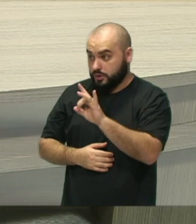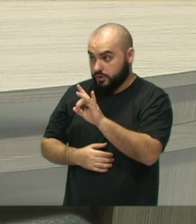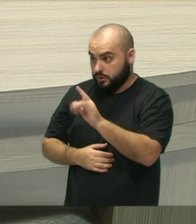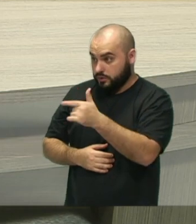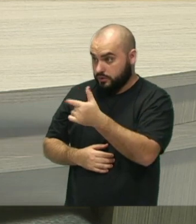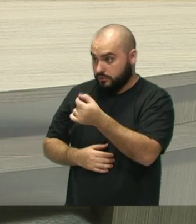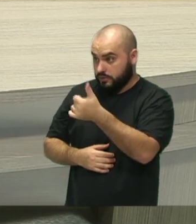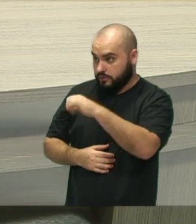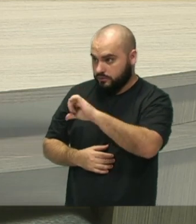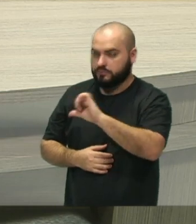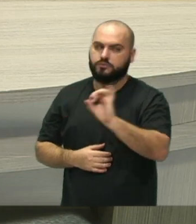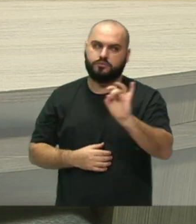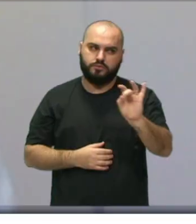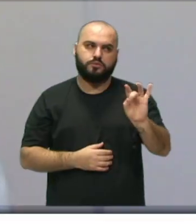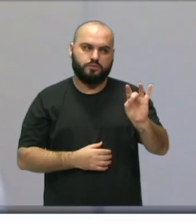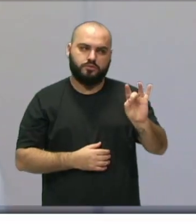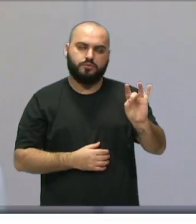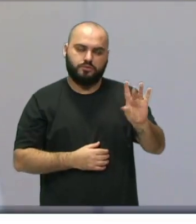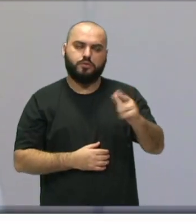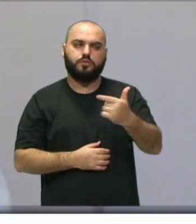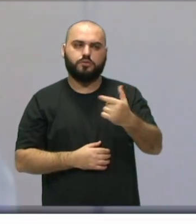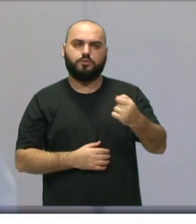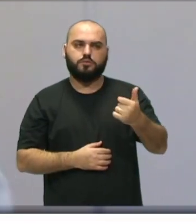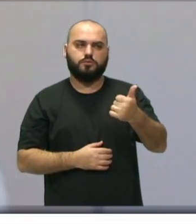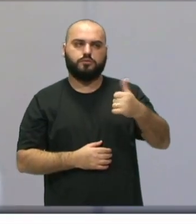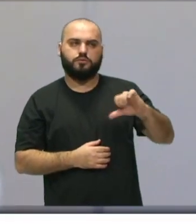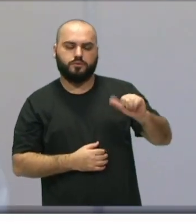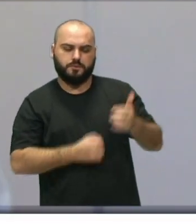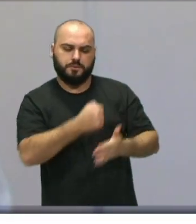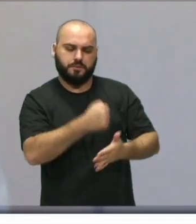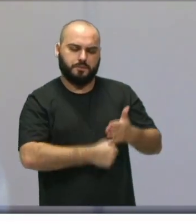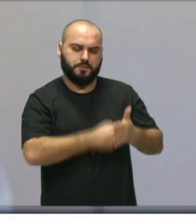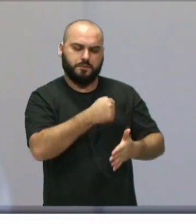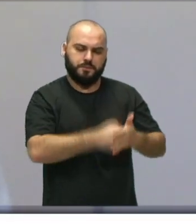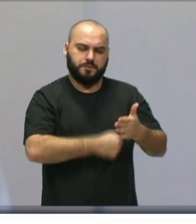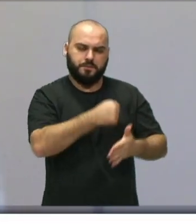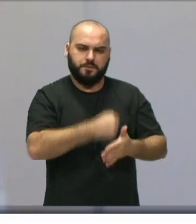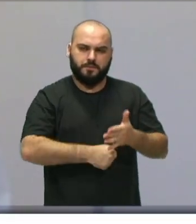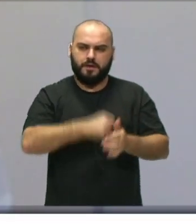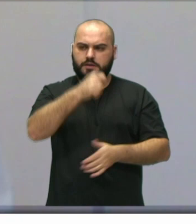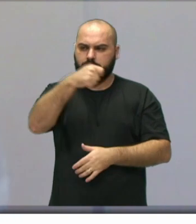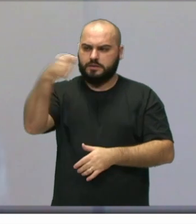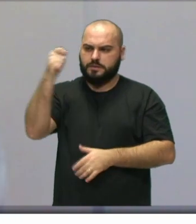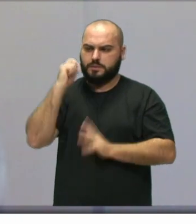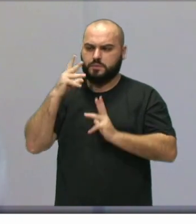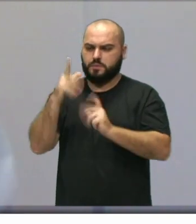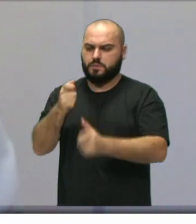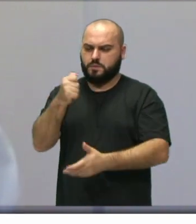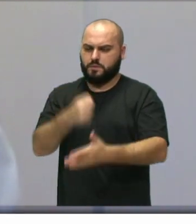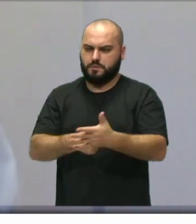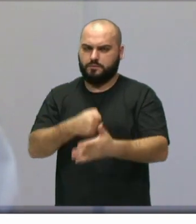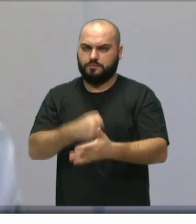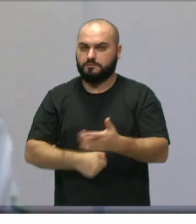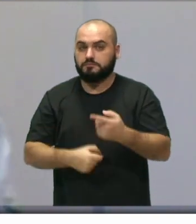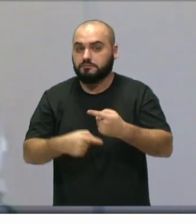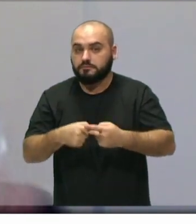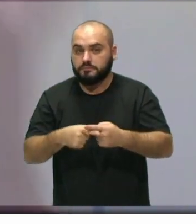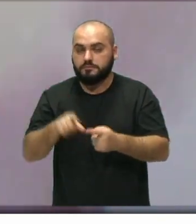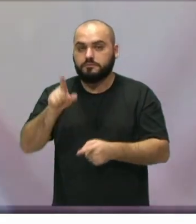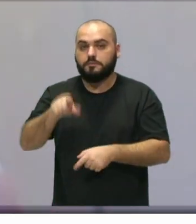em final de 2019. Com uma luta em organização das associações. Então, até então, ela era uma